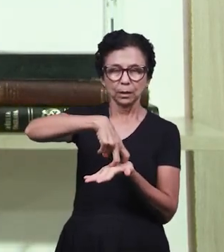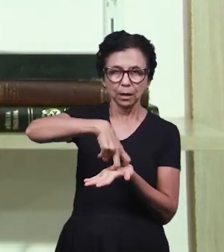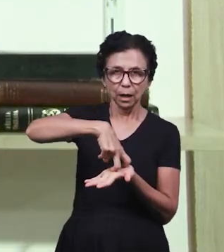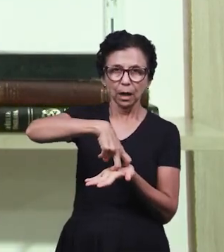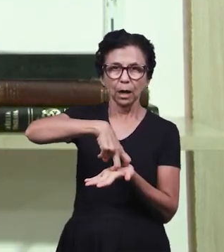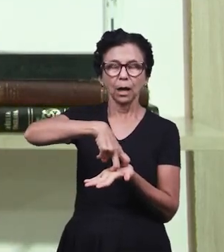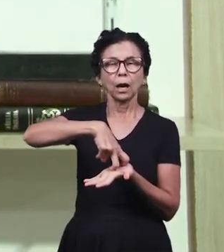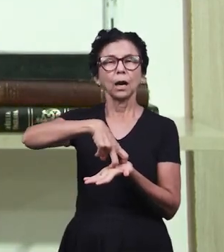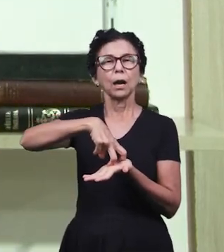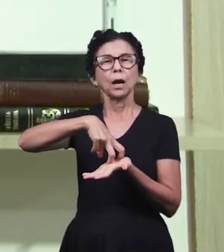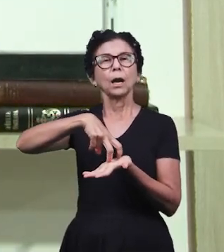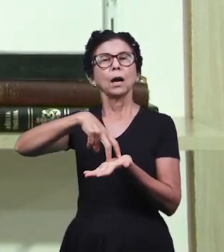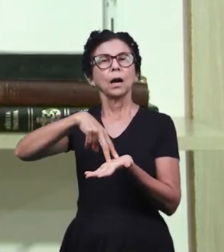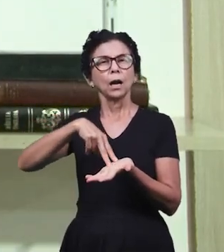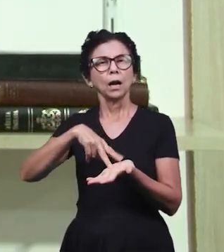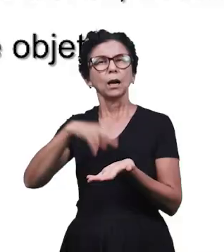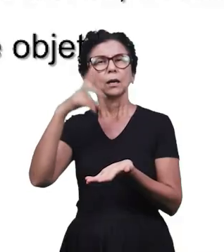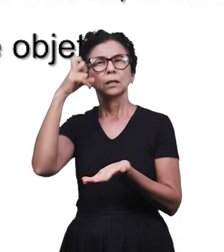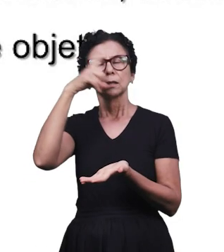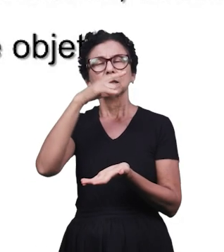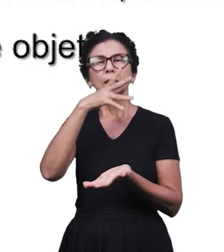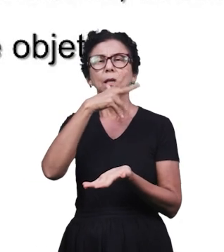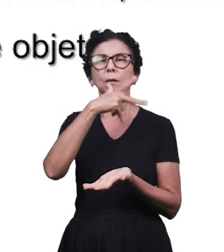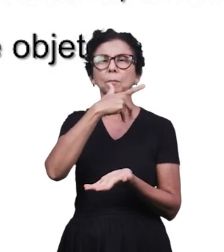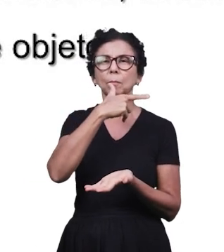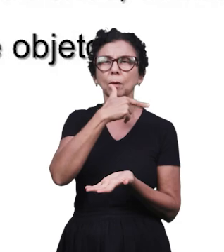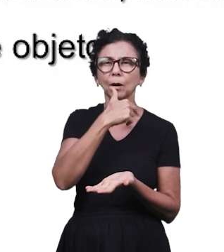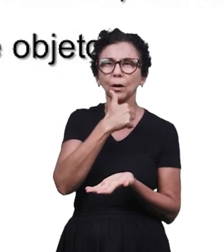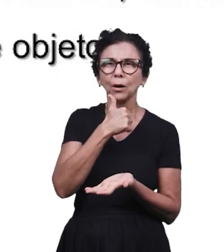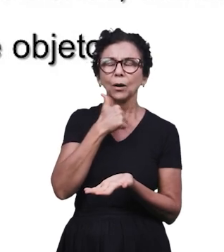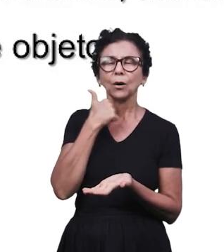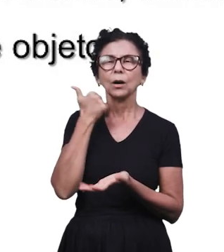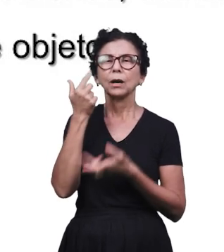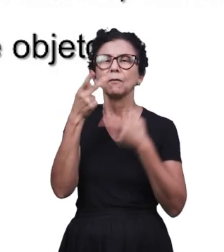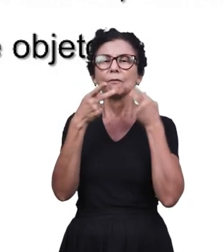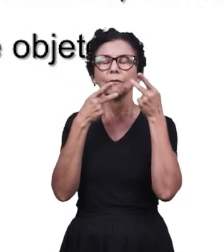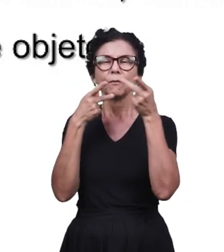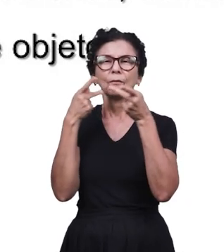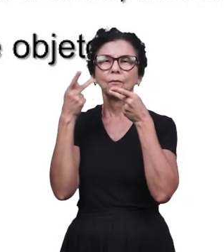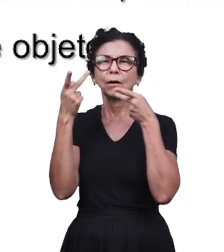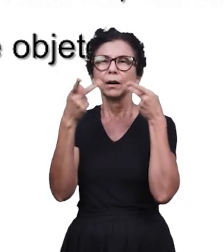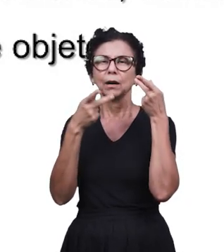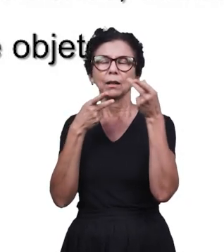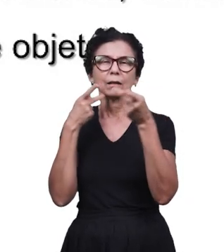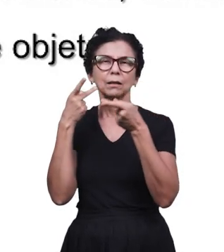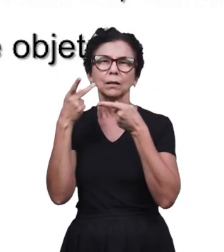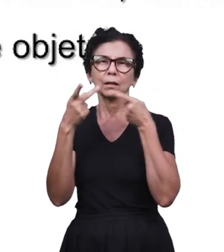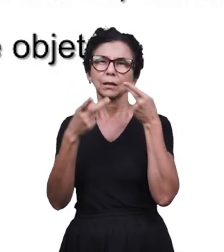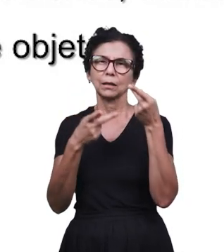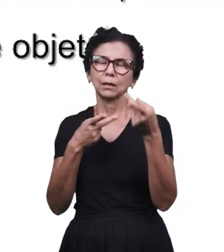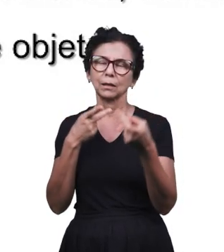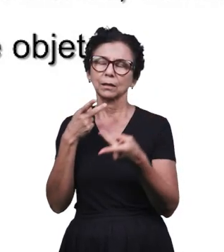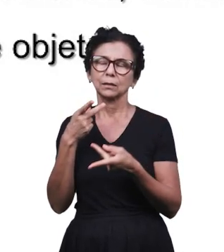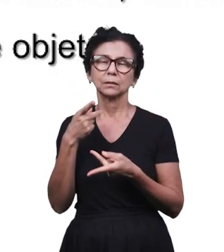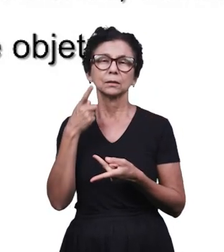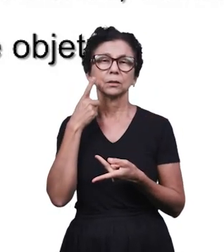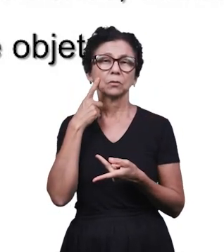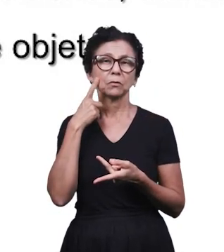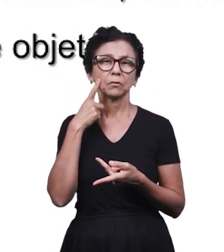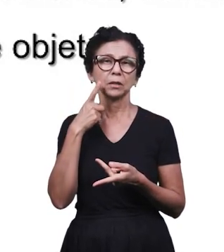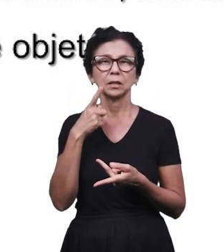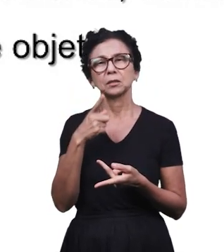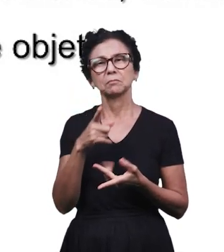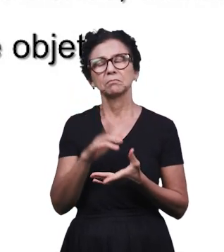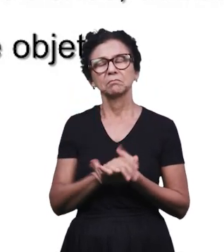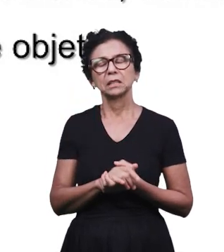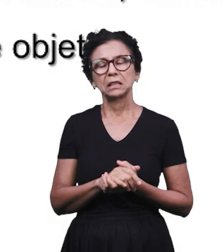têm dificuldade na deglutição, na articulação da fala. vocês vão ver crianças que aí em torno de